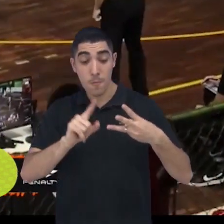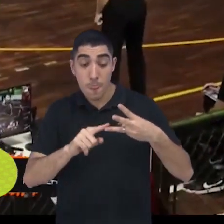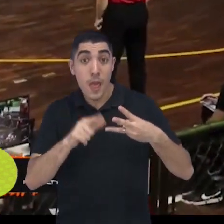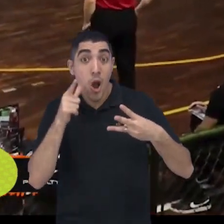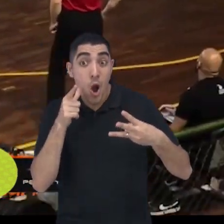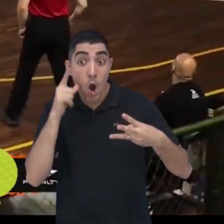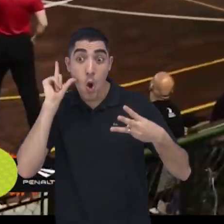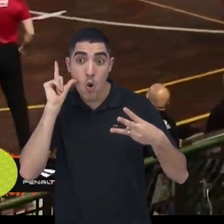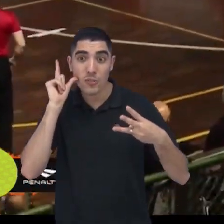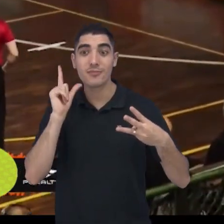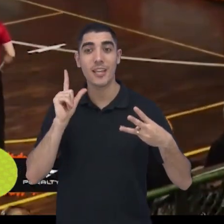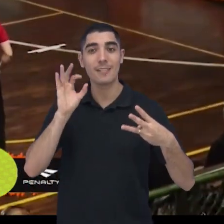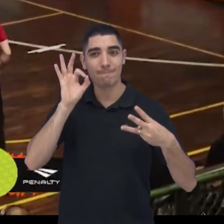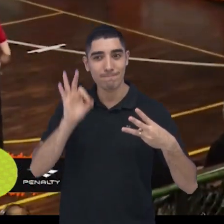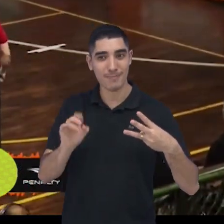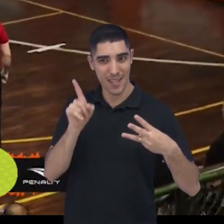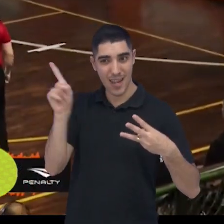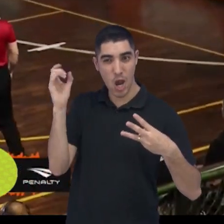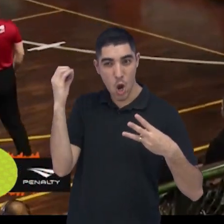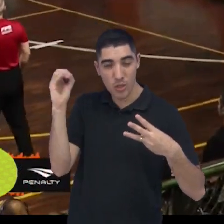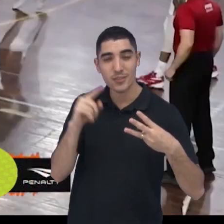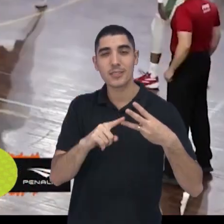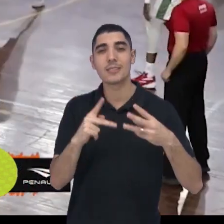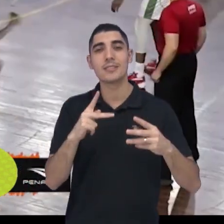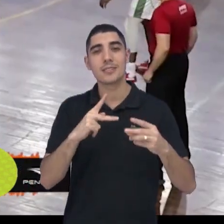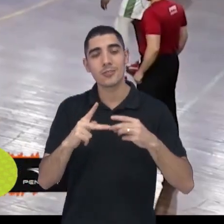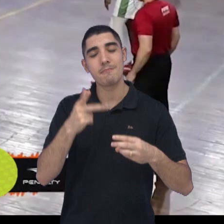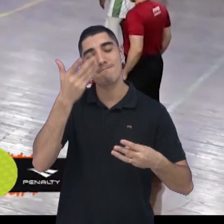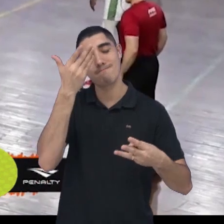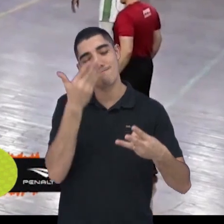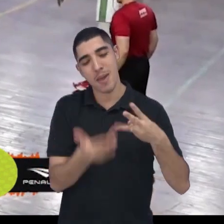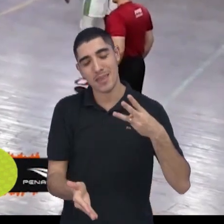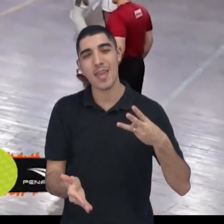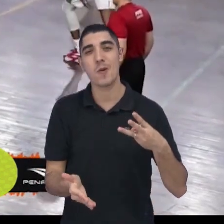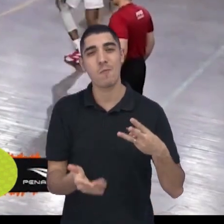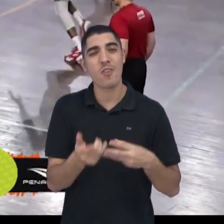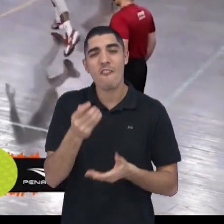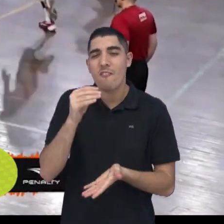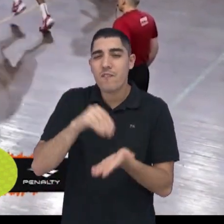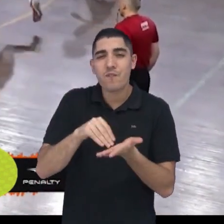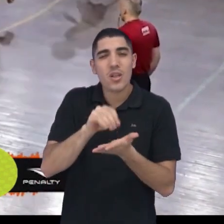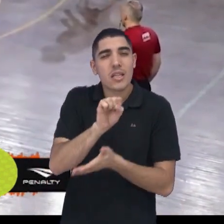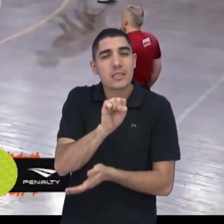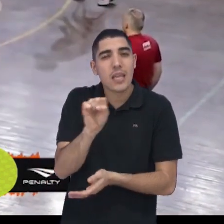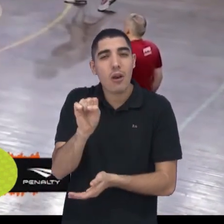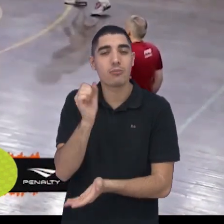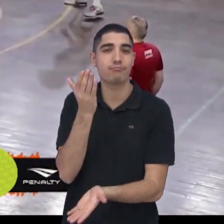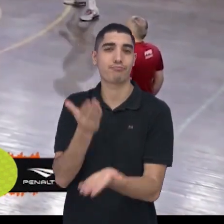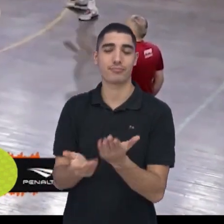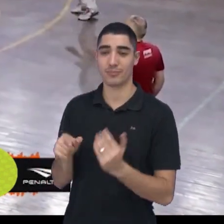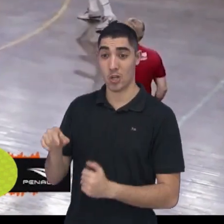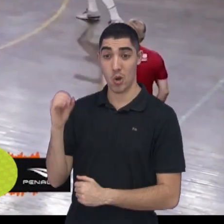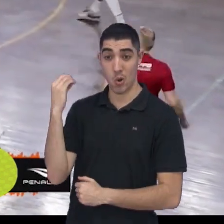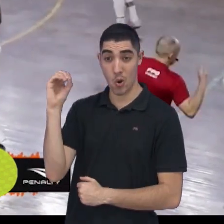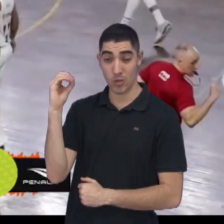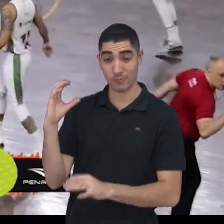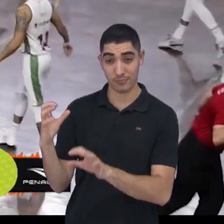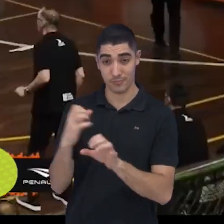ginásio Geodésico em Osasco, o São José perdeu nos segundos finais para o time osasquense pelo placar